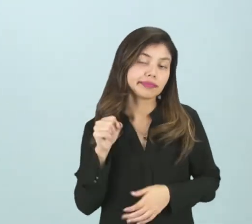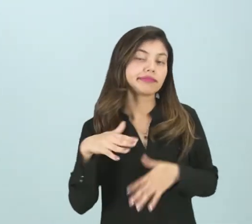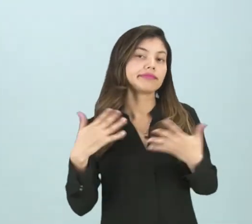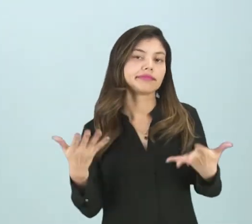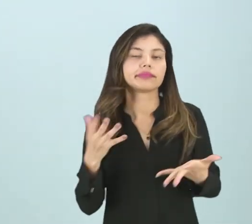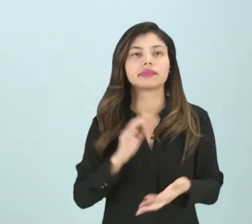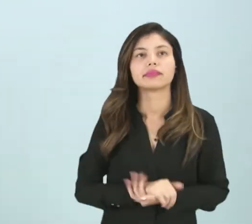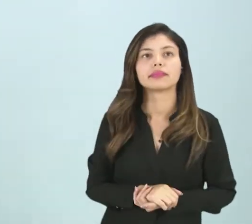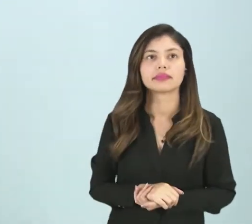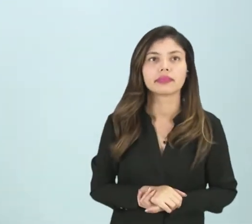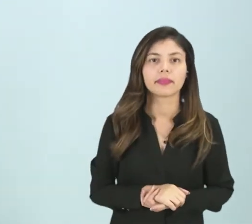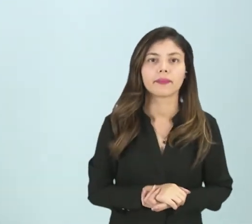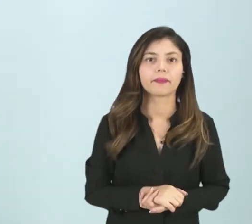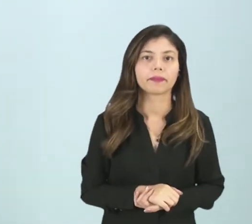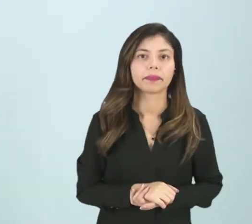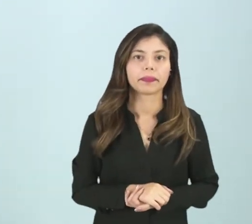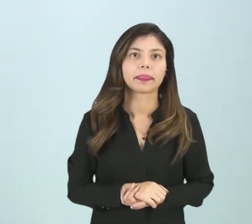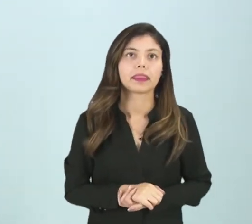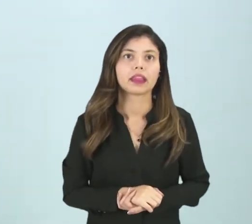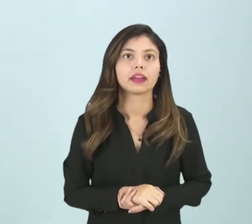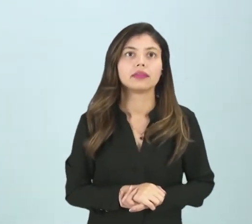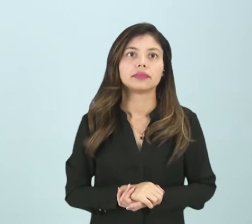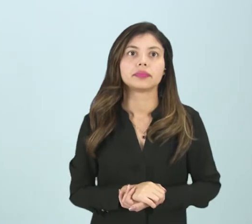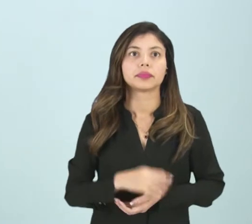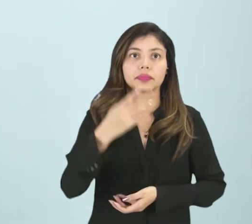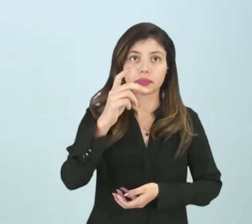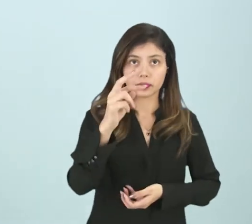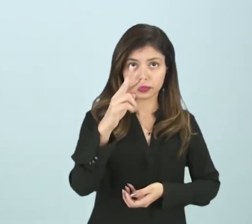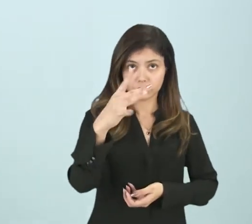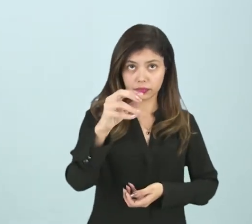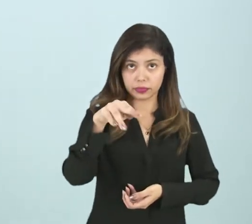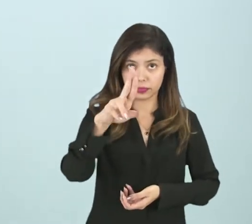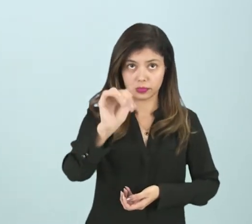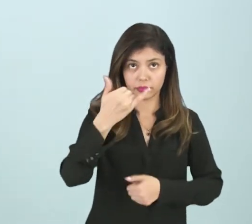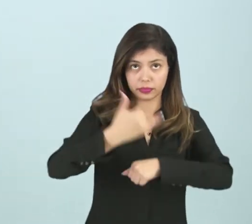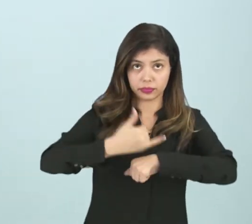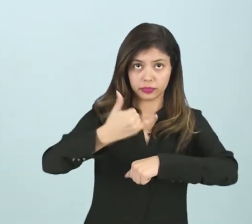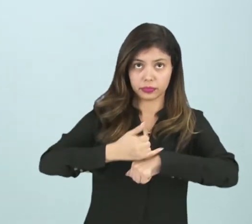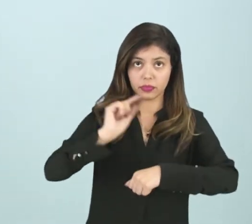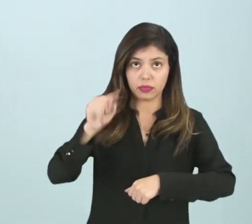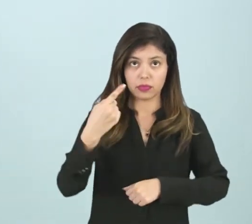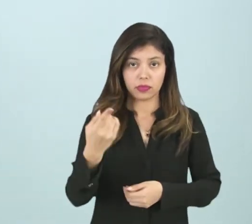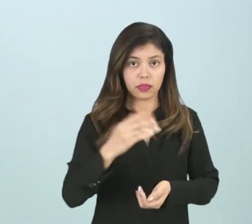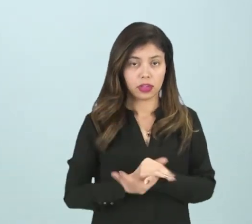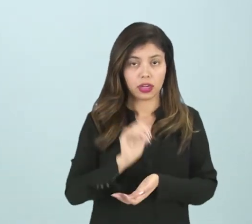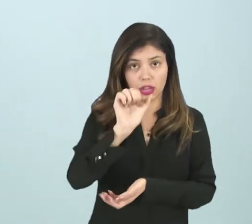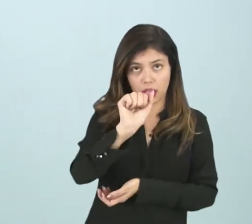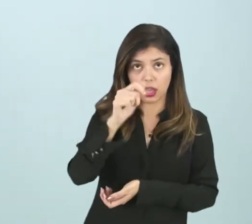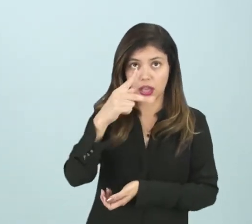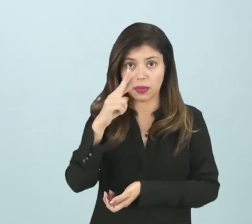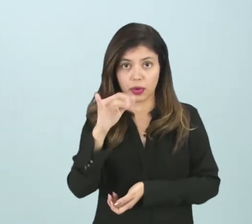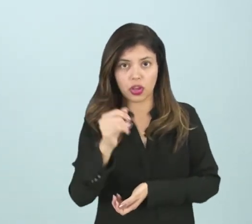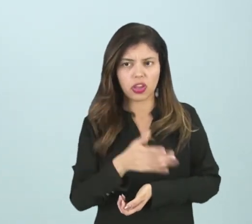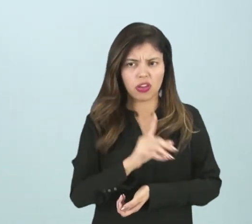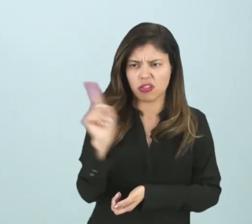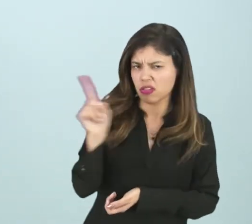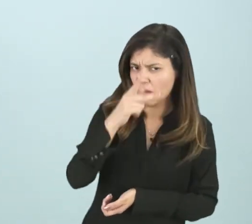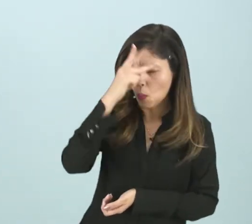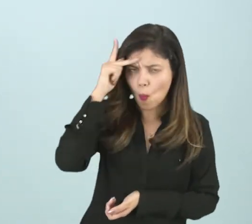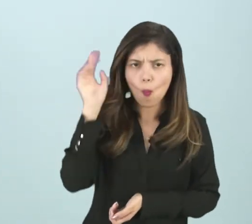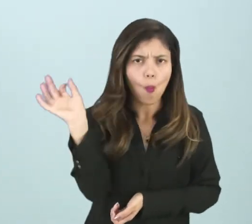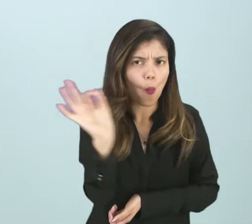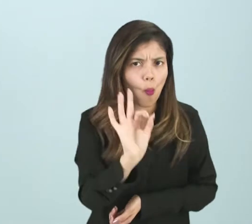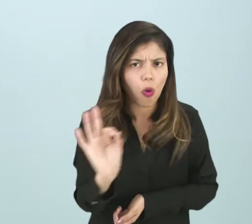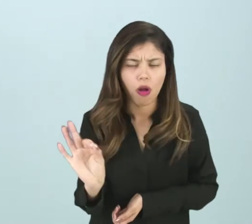Seria isso. Bem, essas operações mentais, elas são, portanto, a priori. Ninguém me ensina a ter,